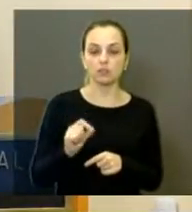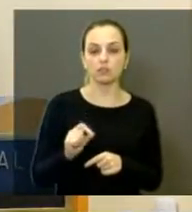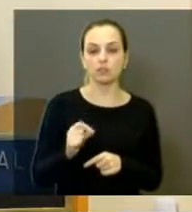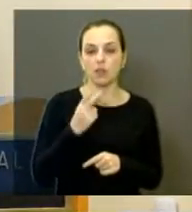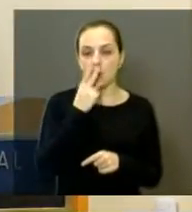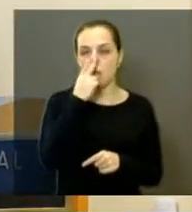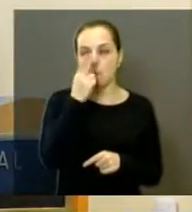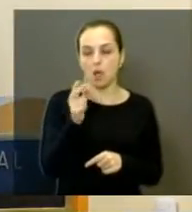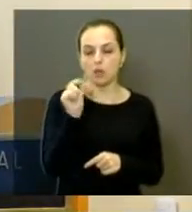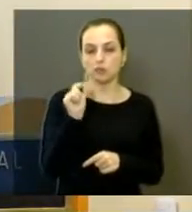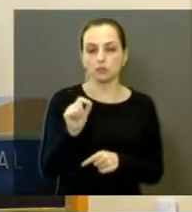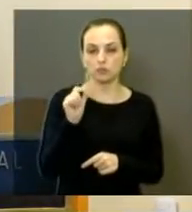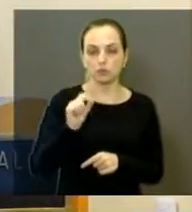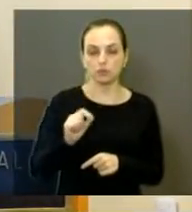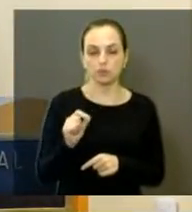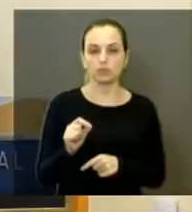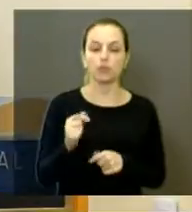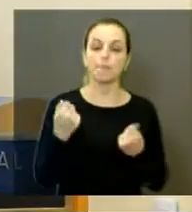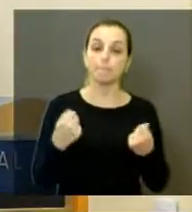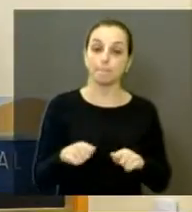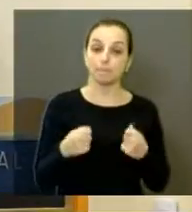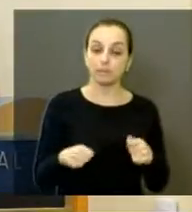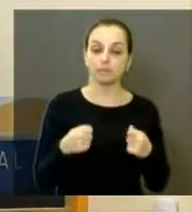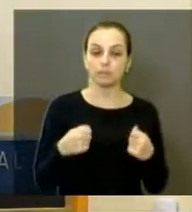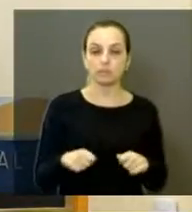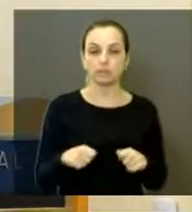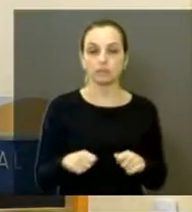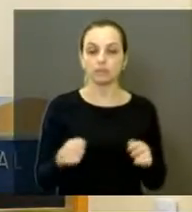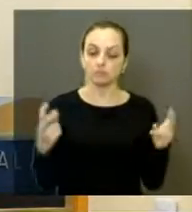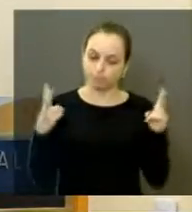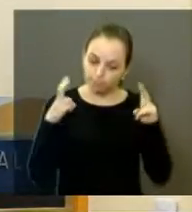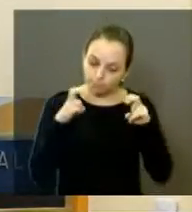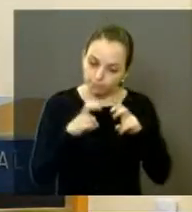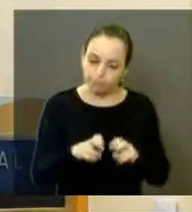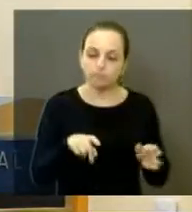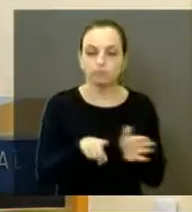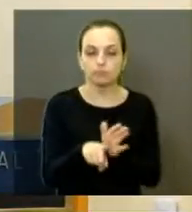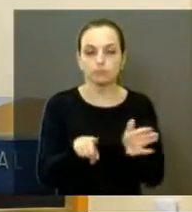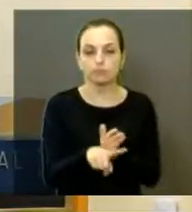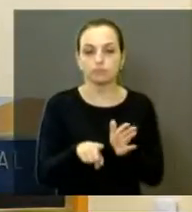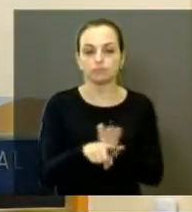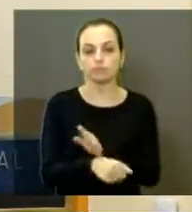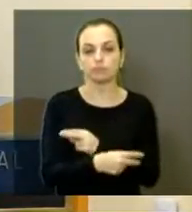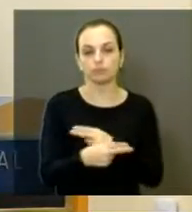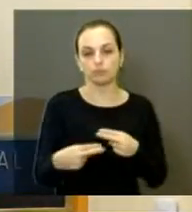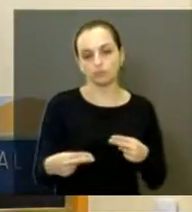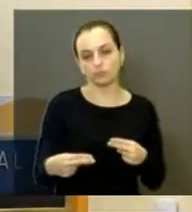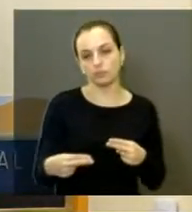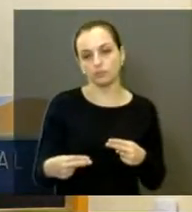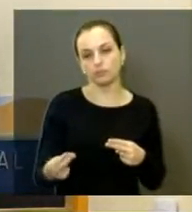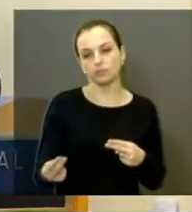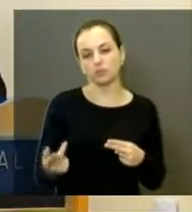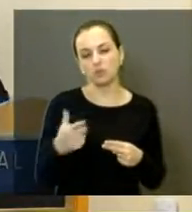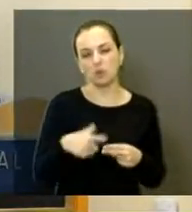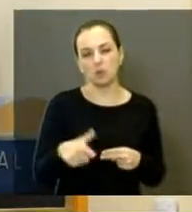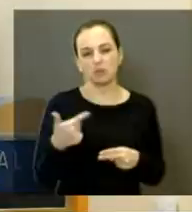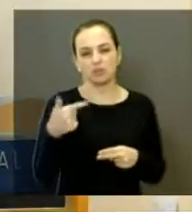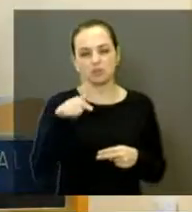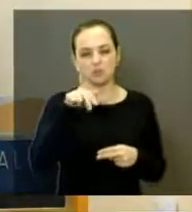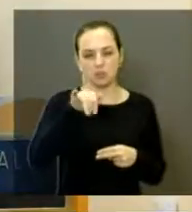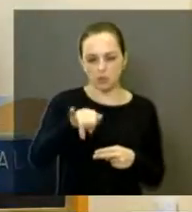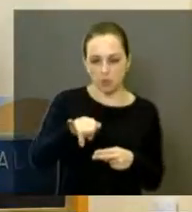que tem que chegar, tem que apurar, tem que ver isso aí. Outra coisa, dos 17 milhões